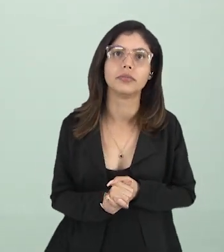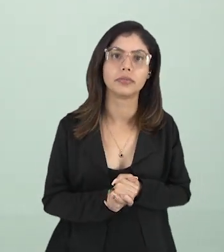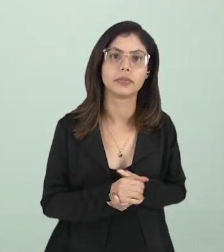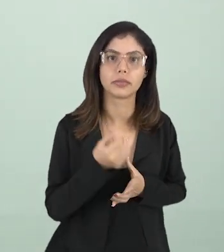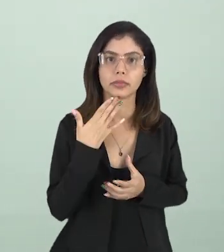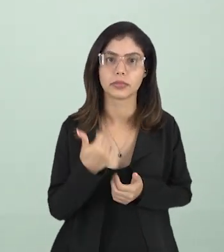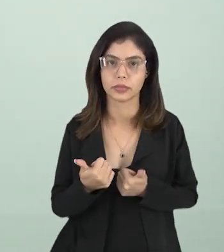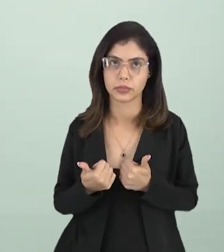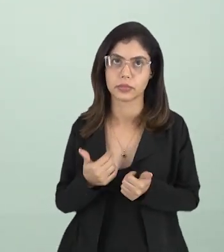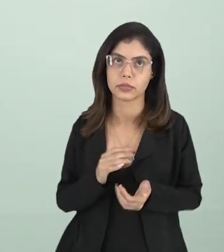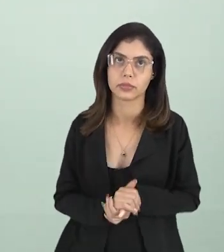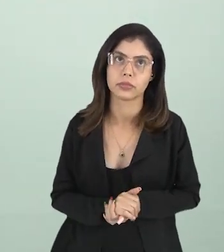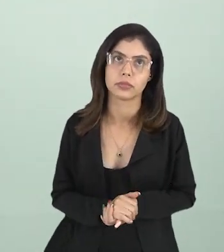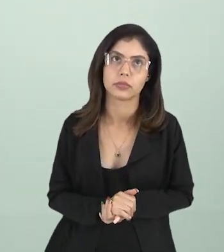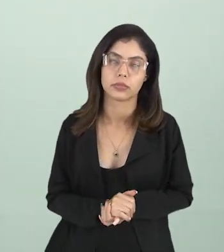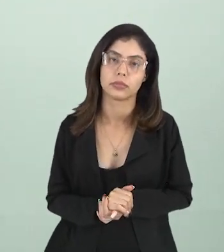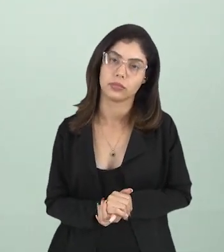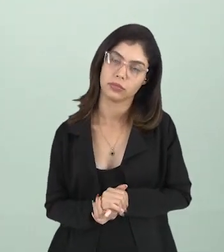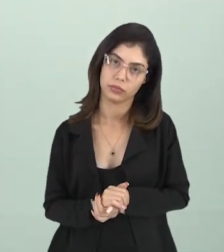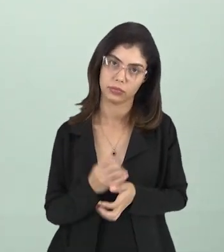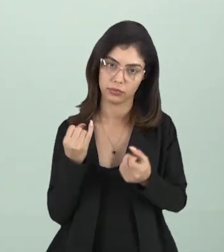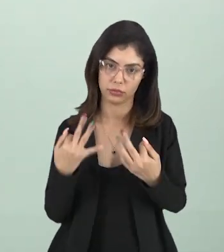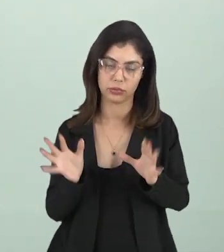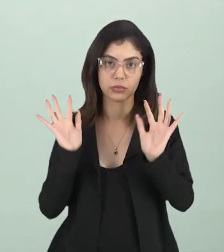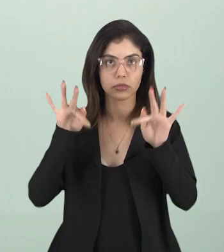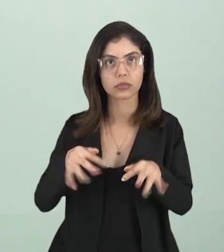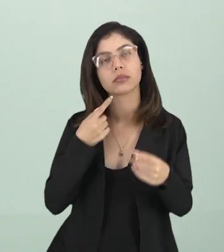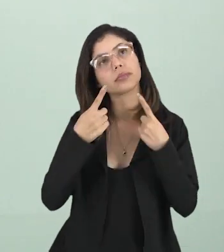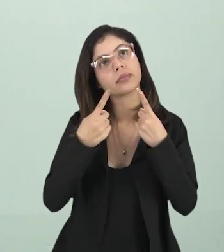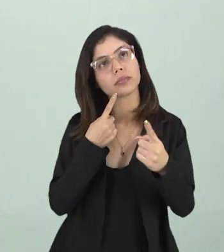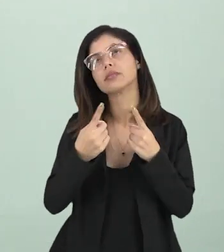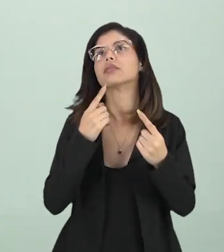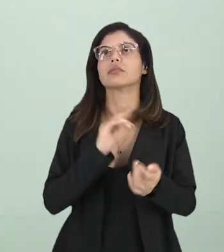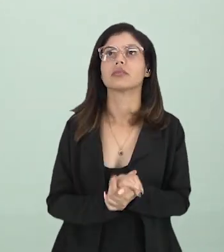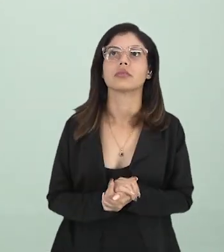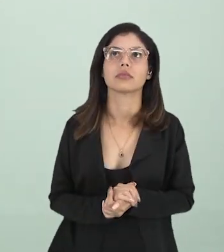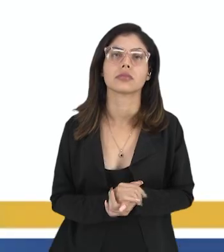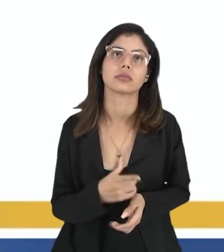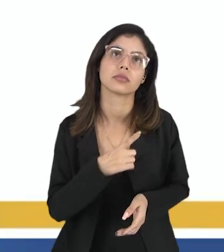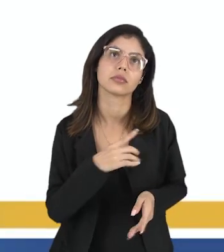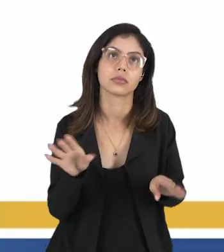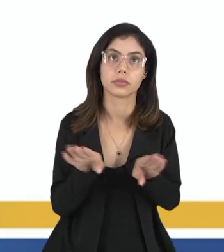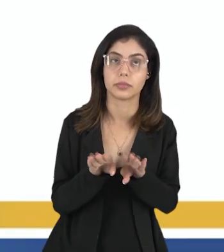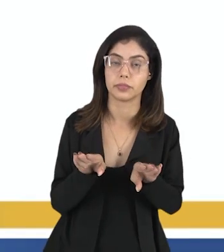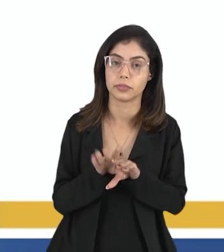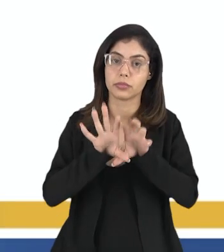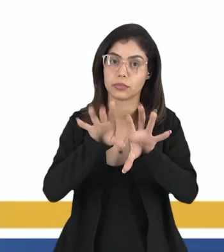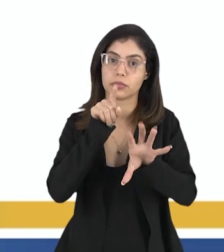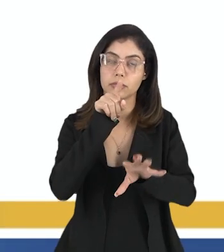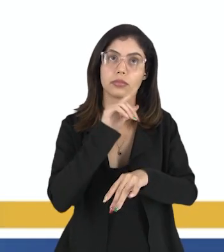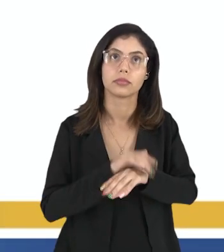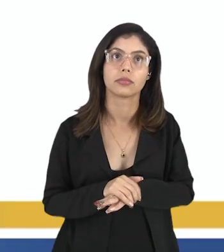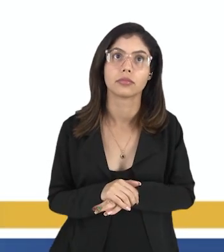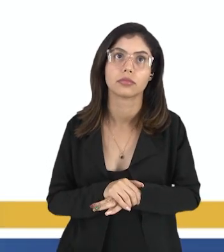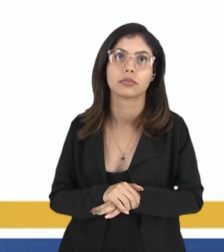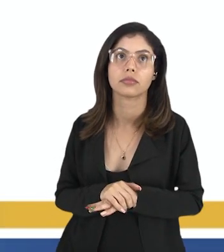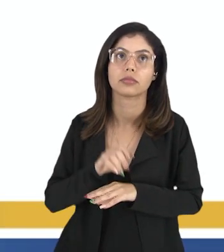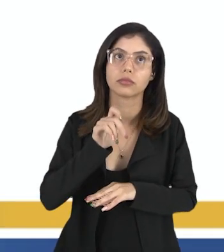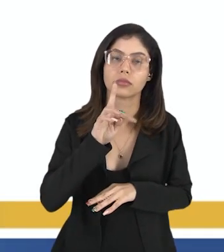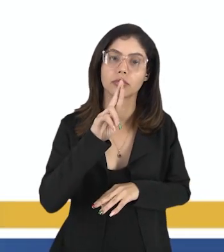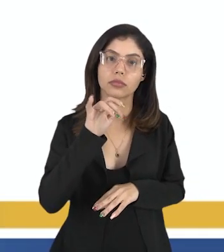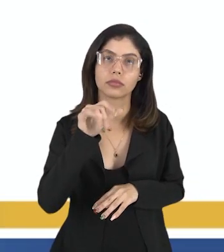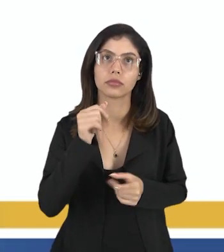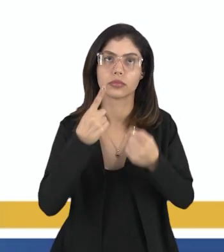bom, pessoal? E aí, aqui, só para a gente terminar essa discussão, a gente tem aqui o Atlas da Violência